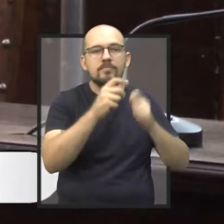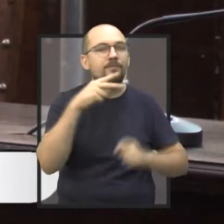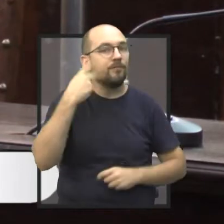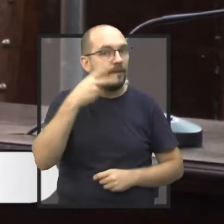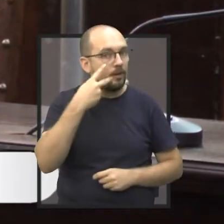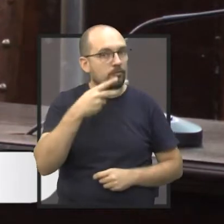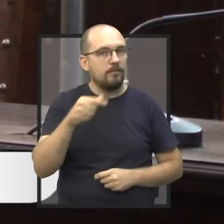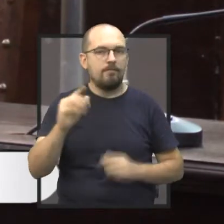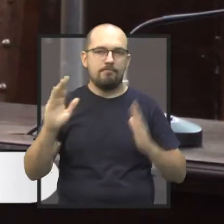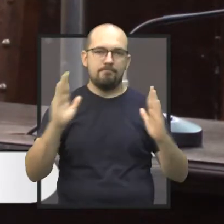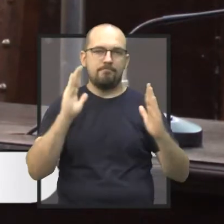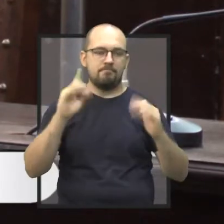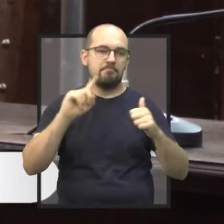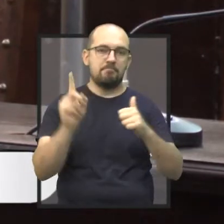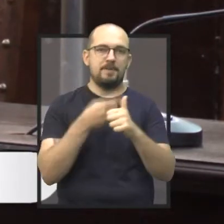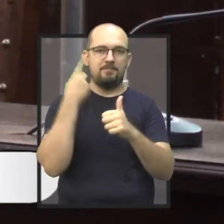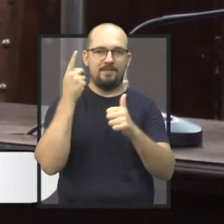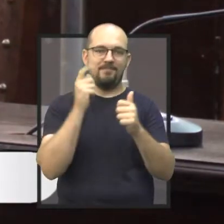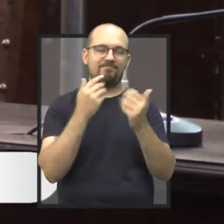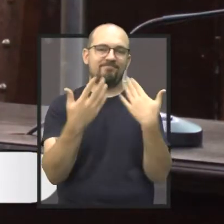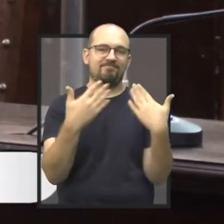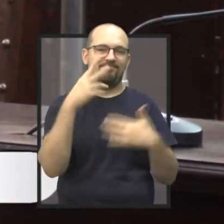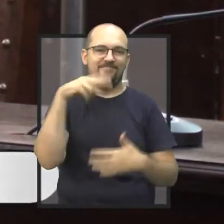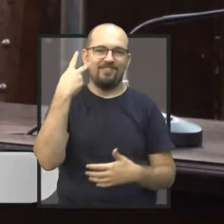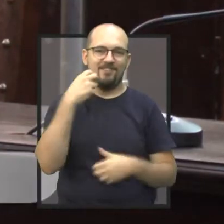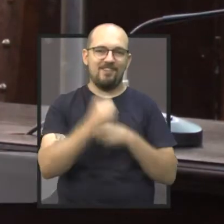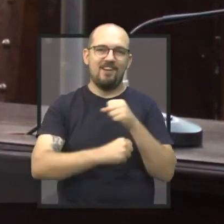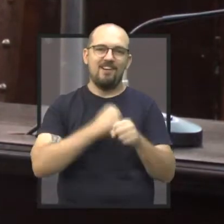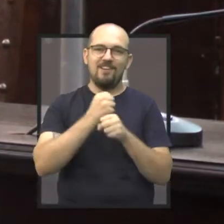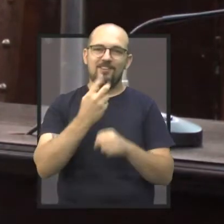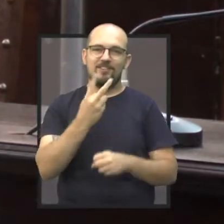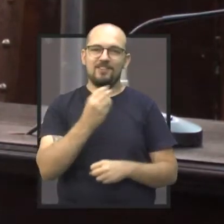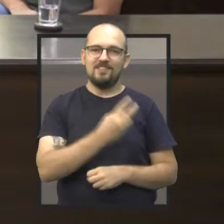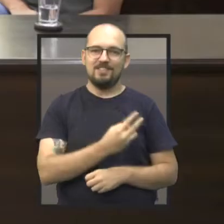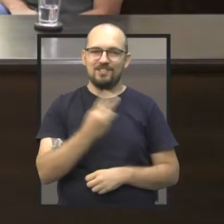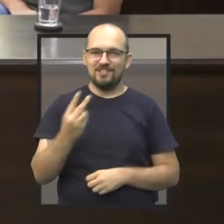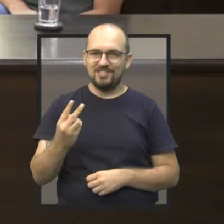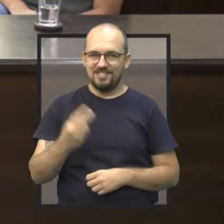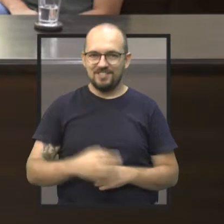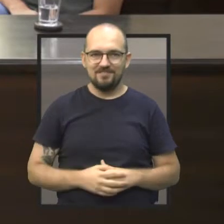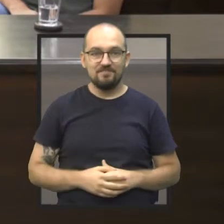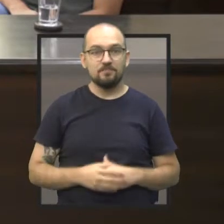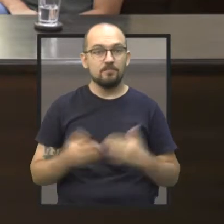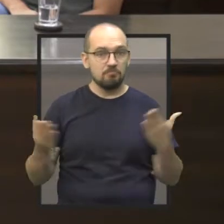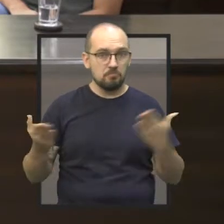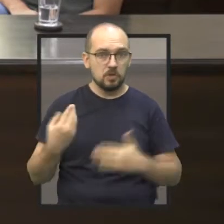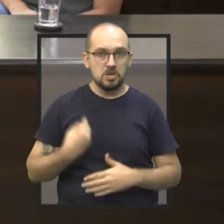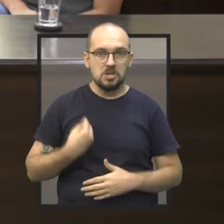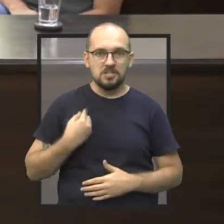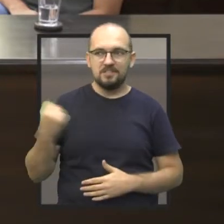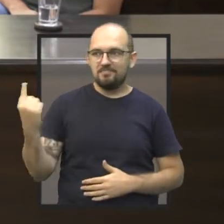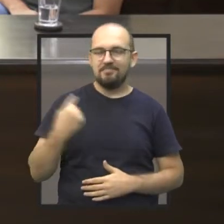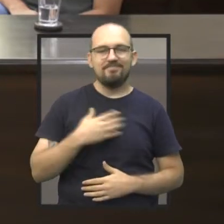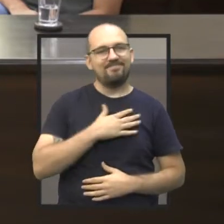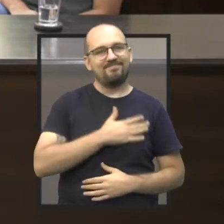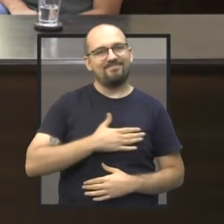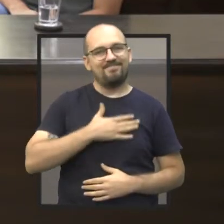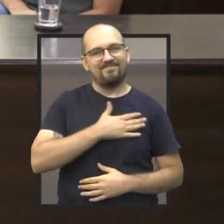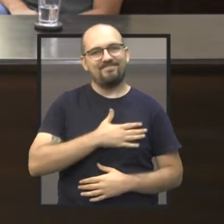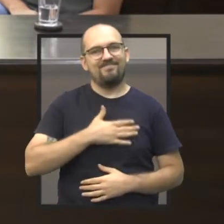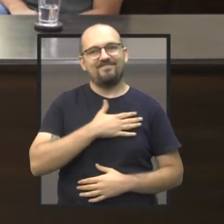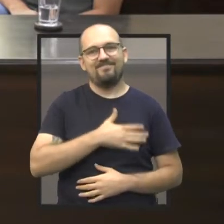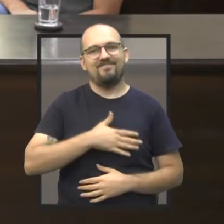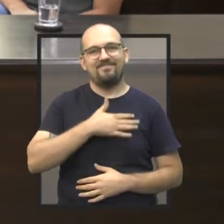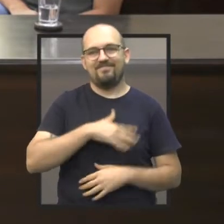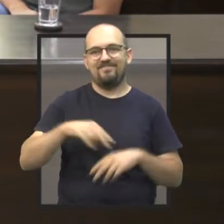que é a primeira rodada do programa Fala Vereador em 2022. E nesta edição eu tenho o prazer em receber